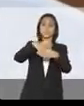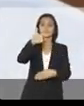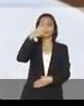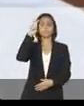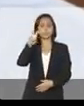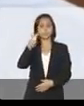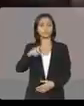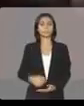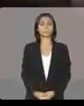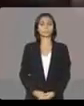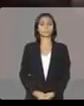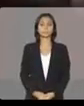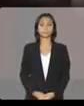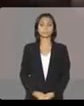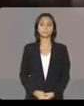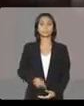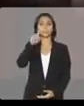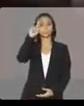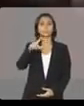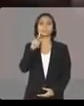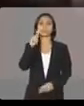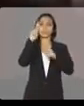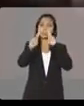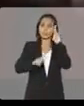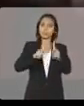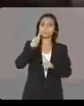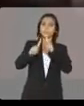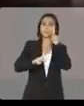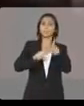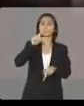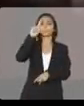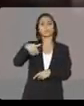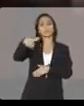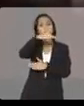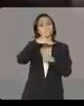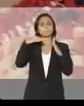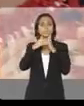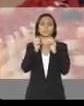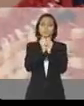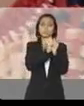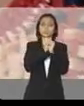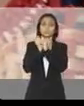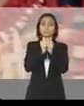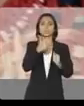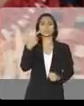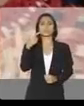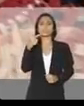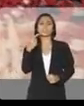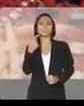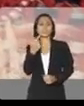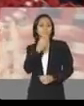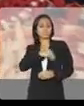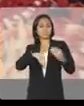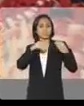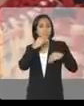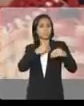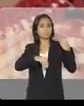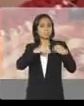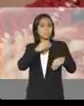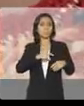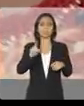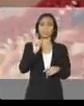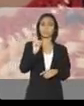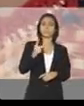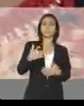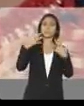no 25. É povo, homem do povo. E o povo é com a gente. Eduardo não tem medo de pobre. Ele não tem